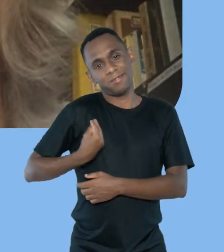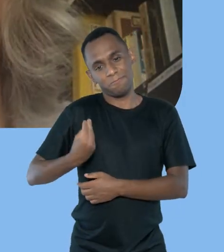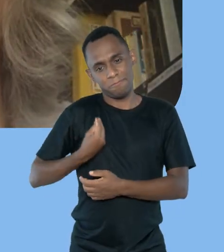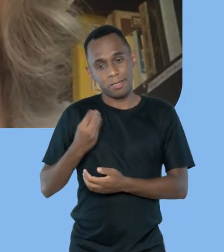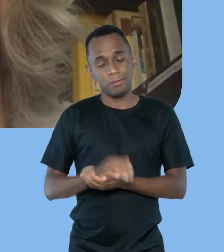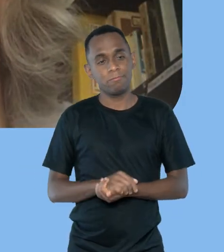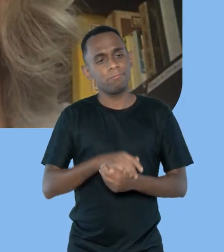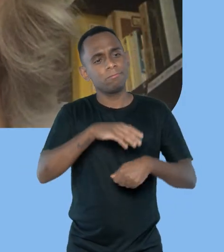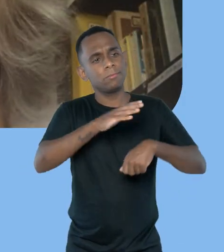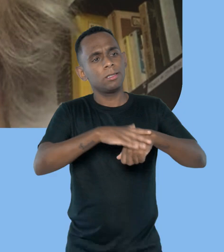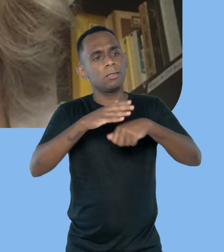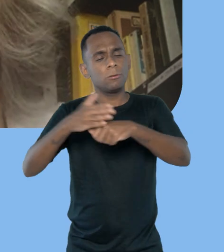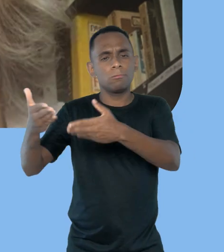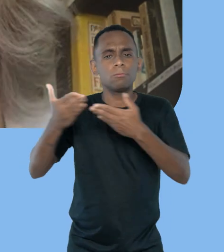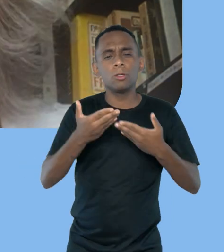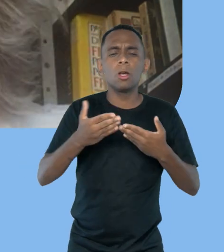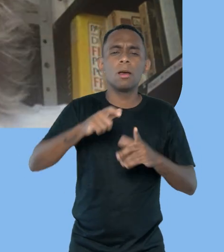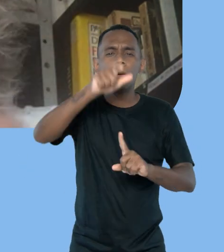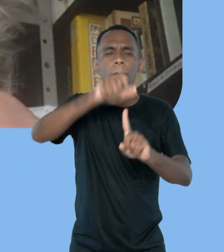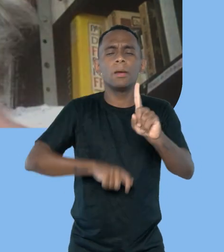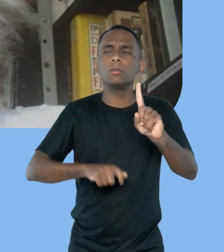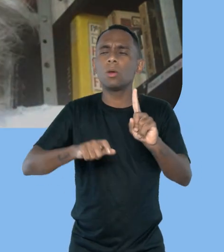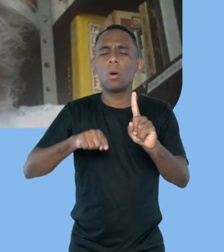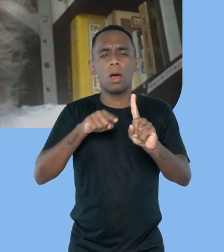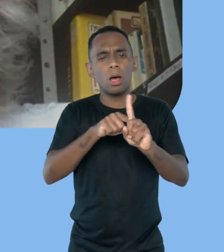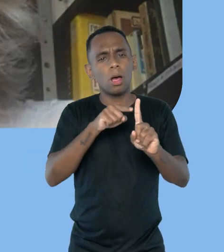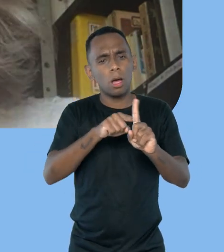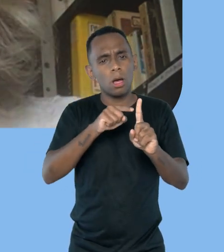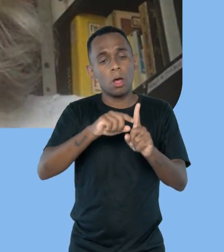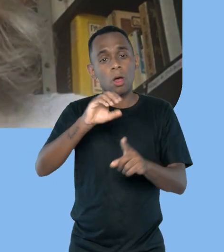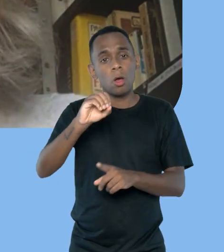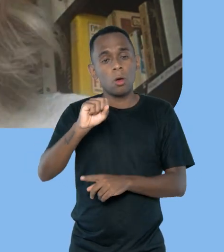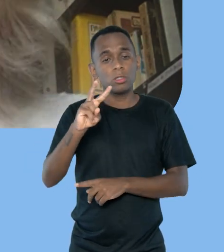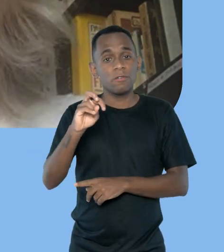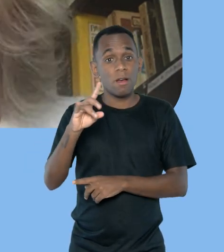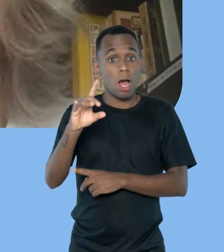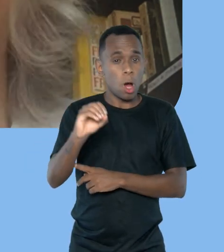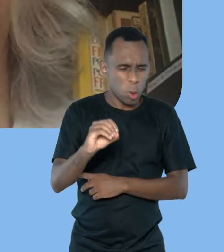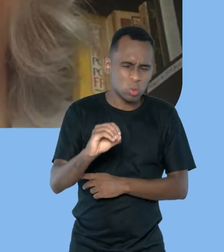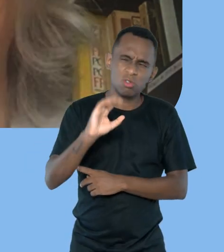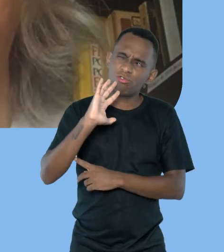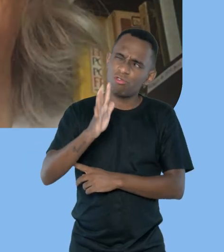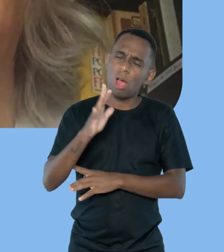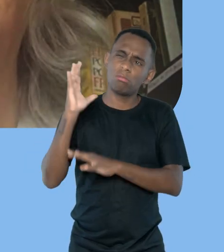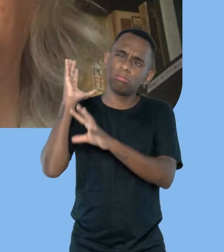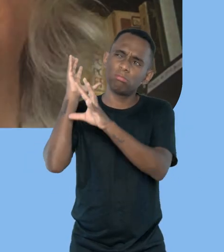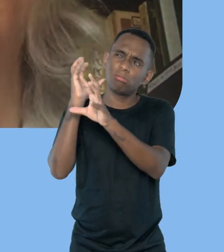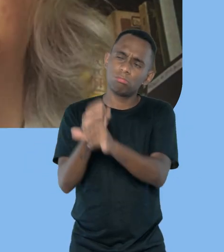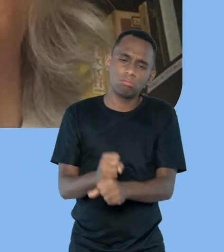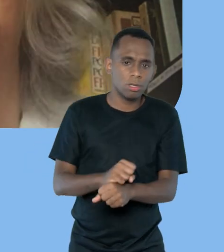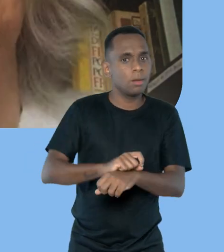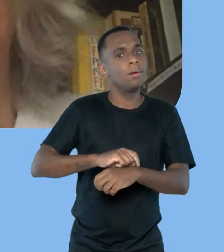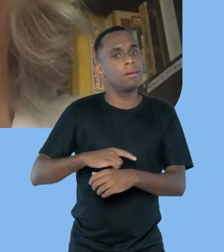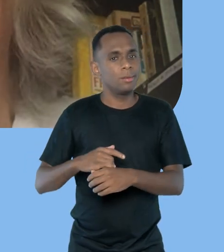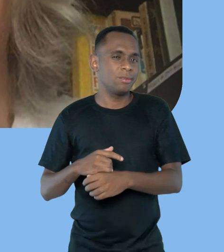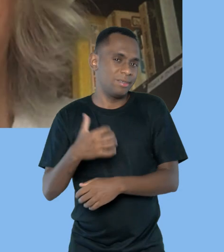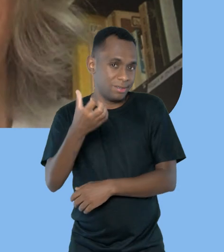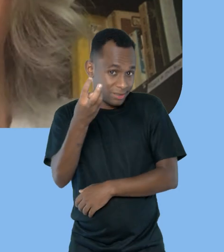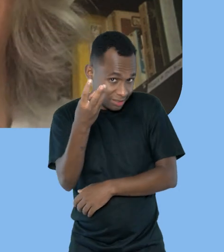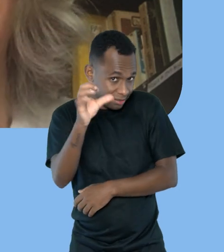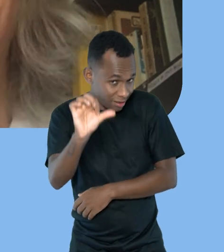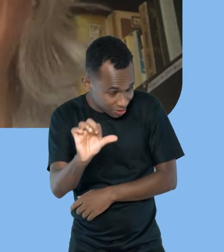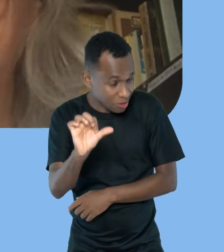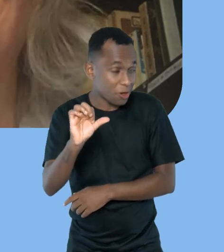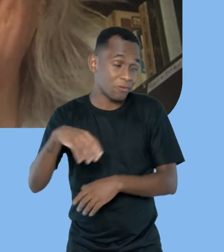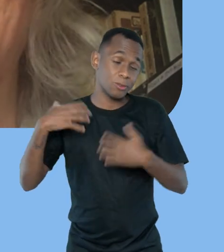em que ele recebeu o escritor Oswaldo França Júnior. Já se vão vários anos, 39,